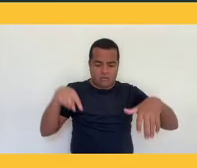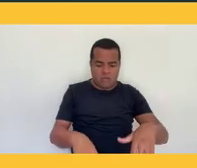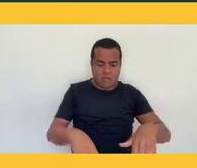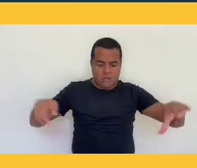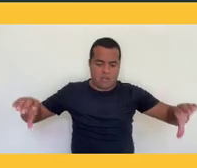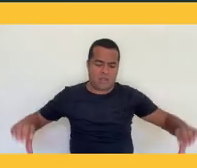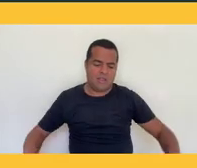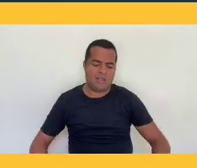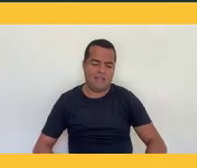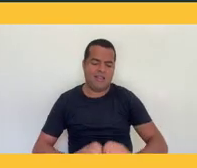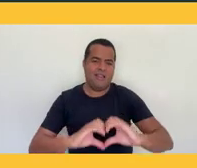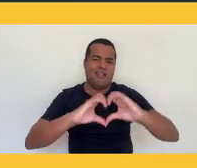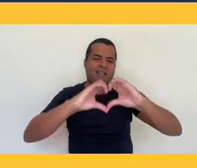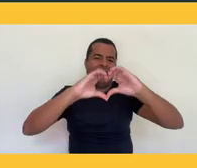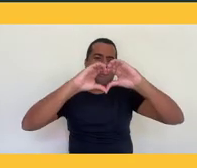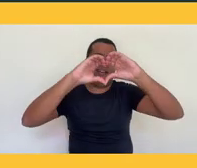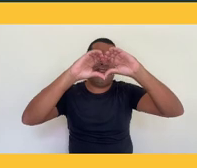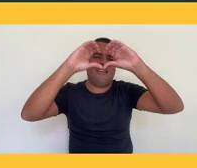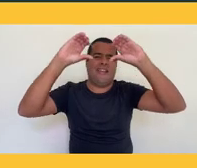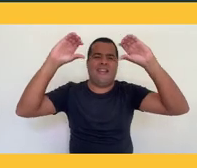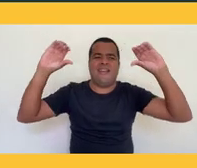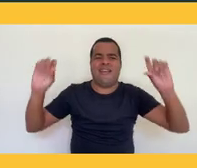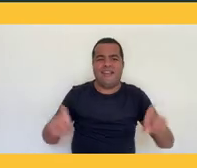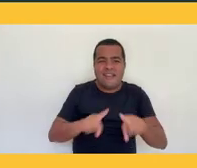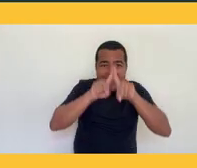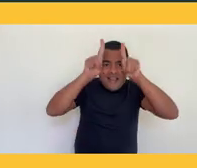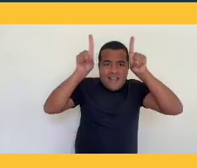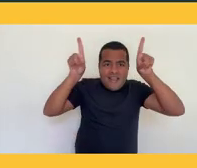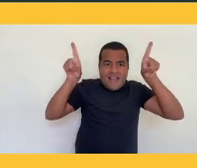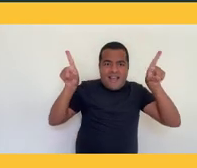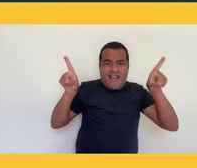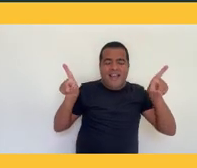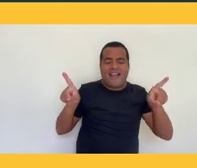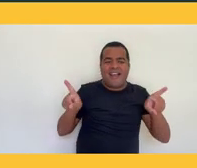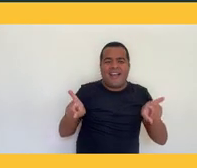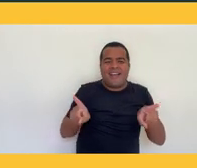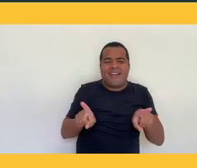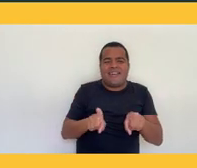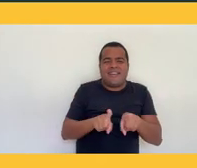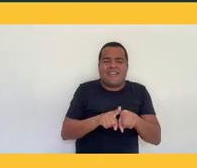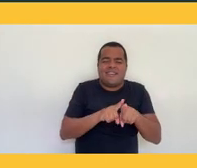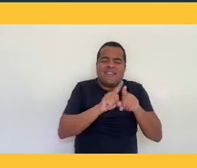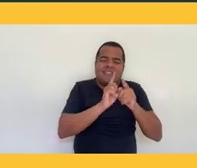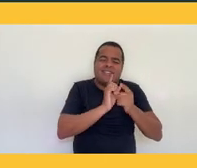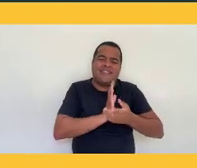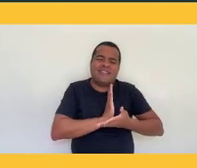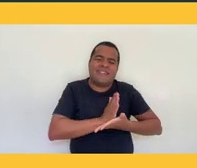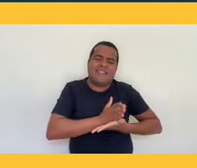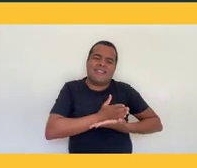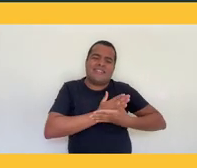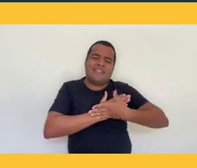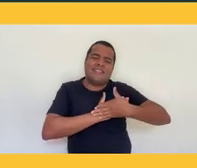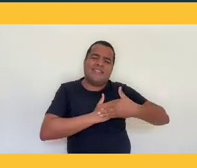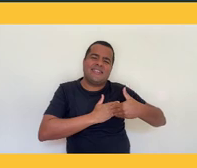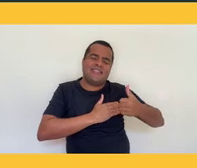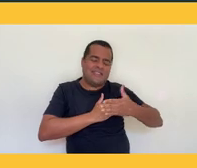na dispensa. Cabe o meu amor. Cabe em três vidas